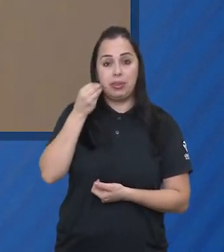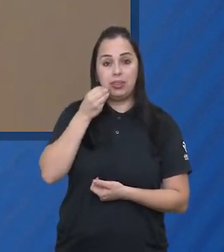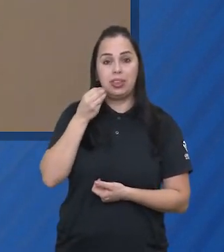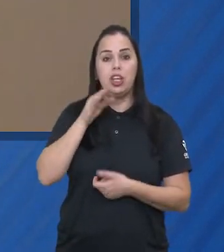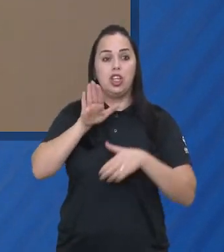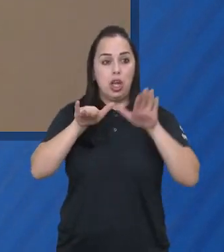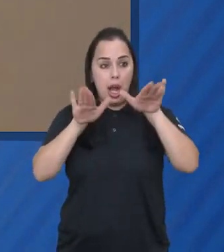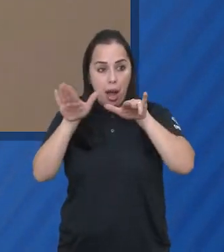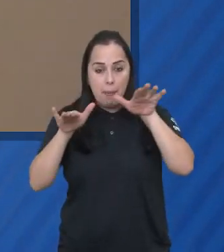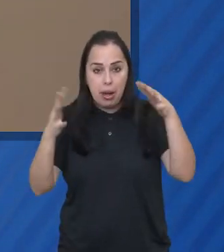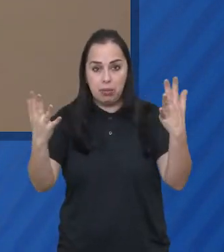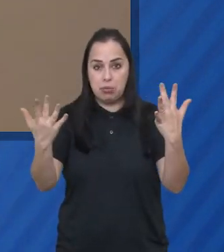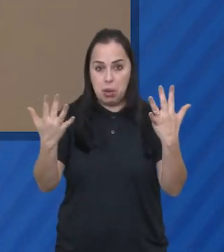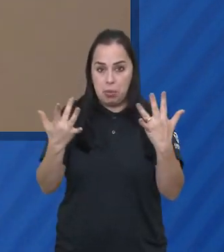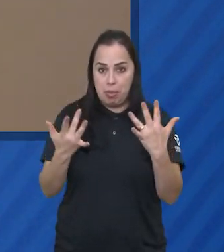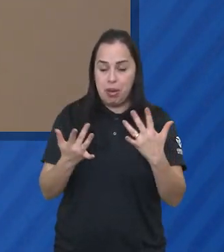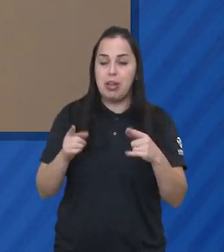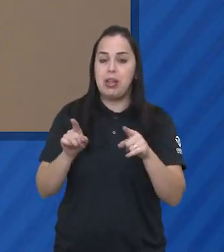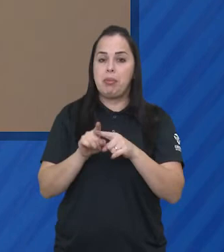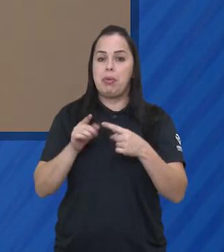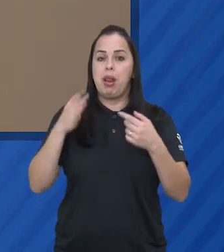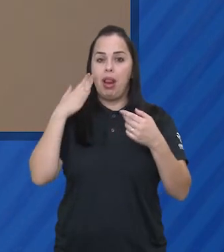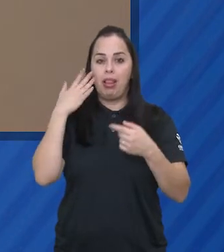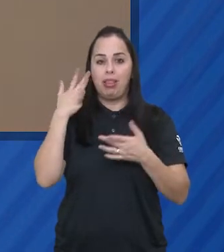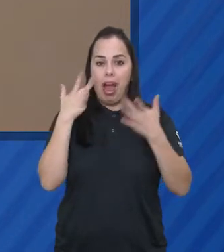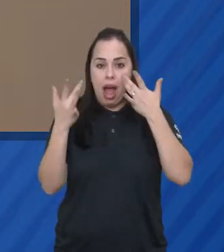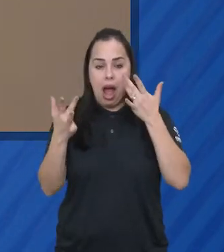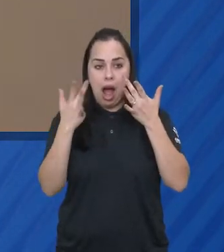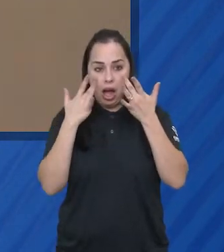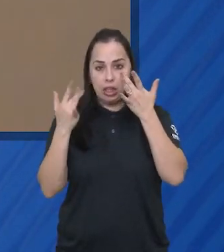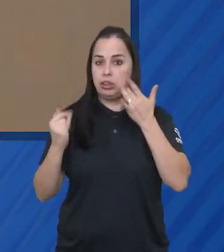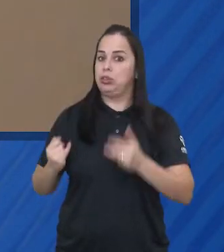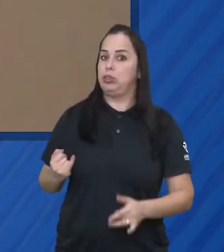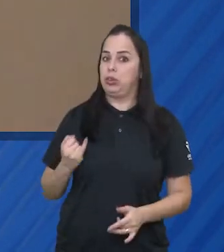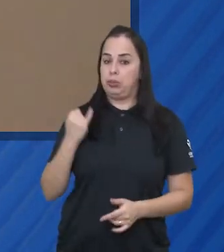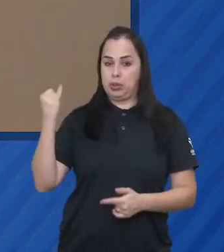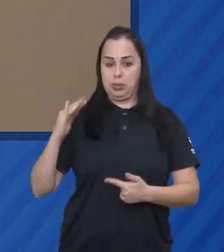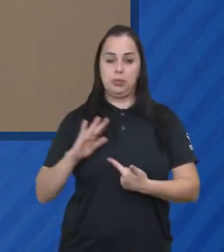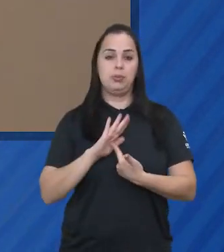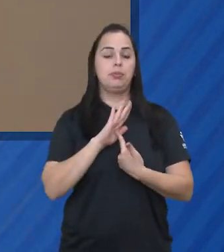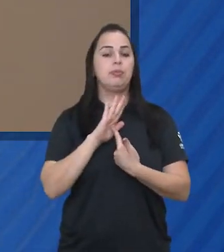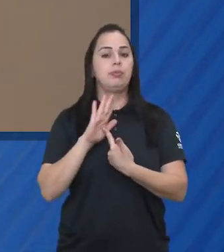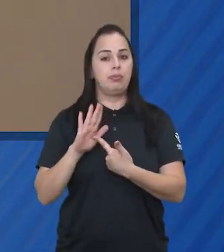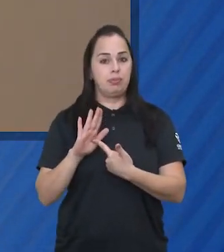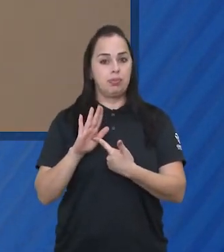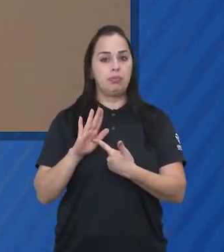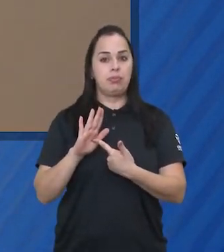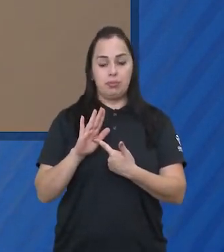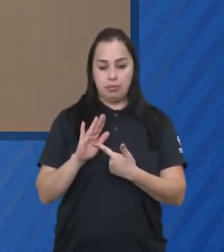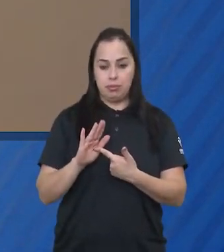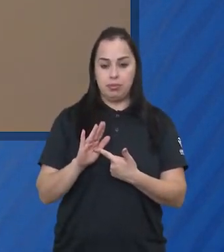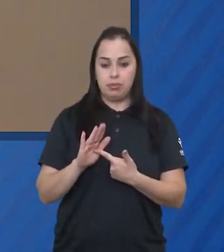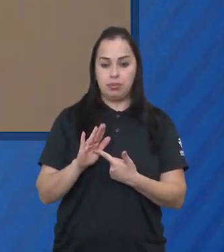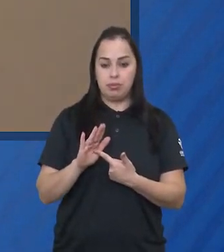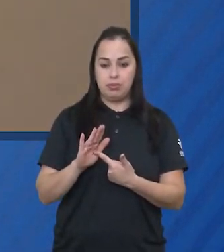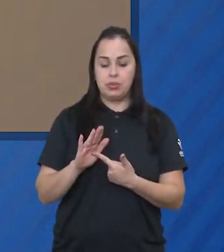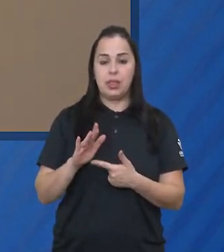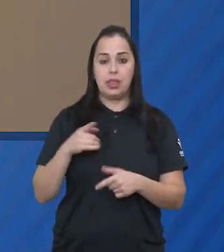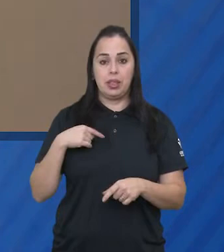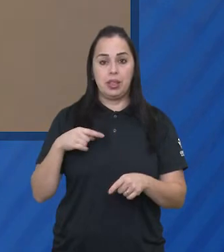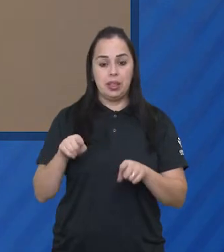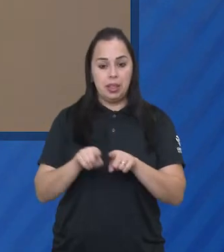de volta, né, levando espetáculos realmente mais importantes, né, que tenha mais visibilidade, que esteja